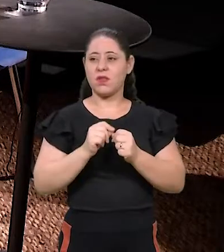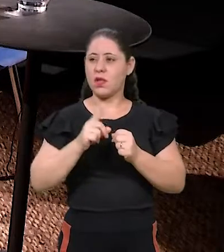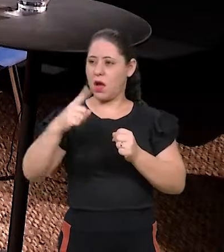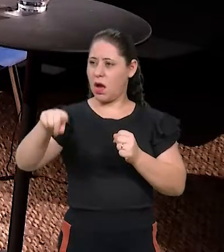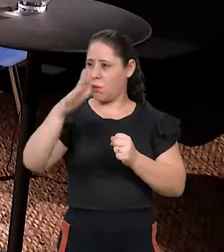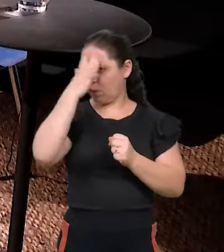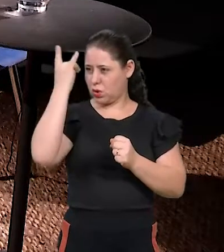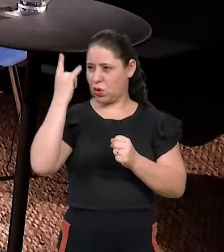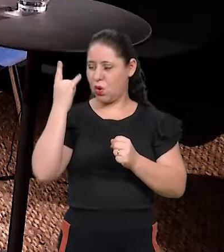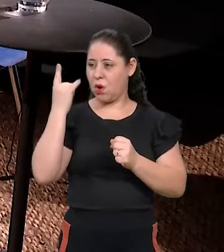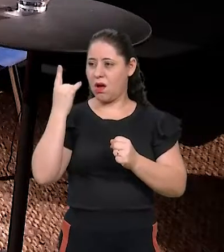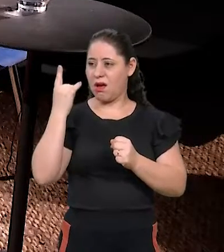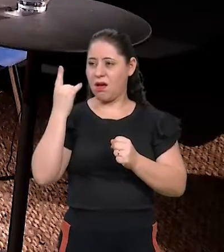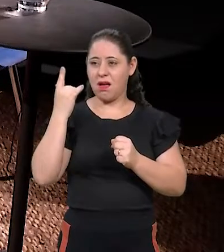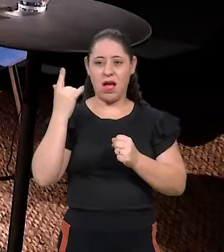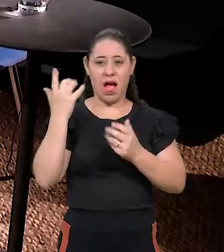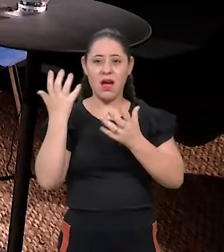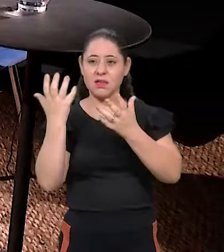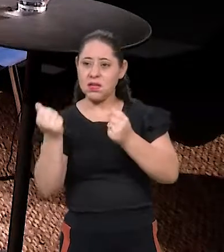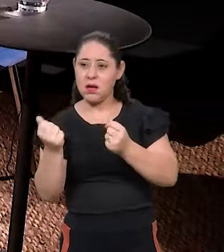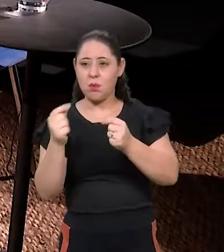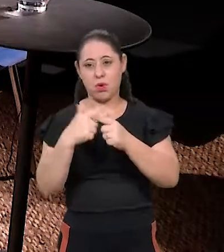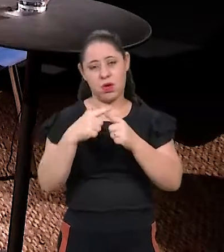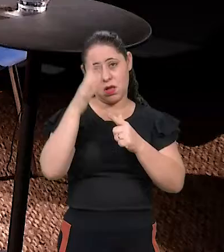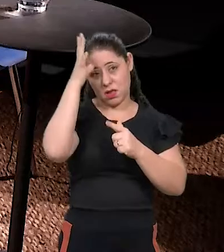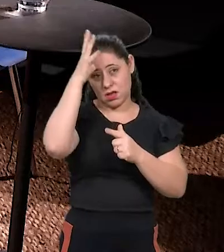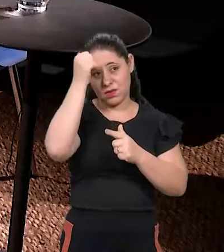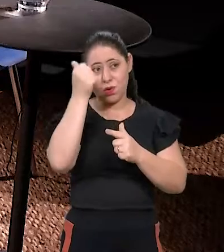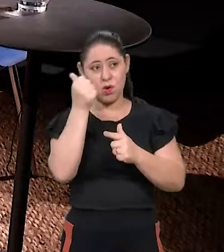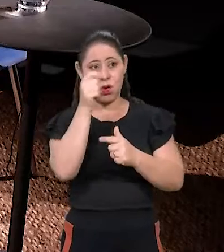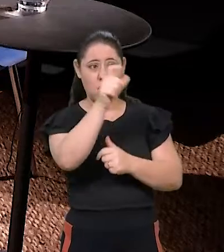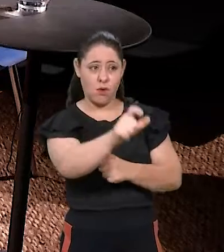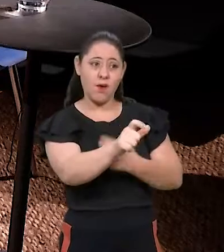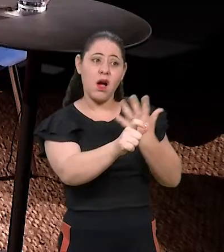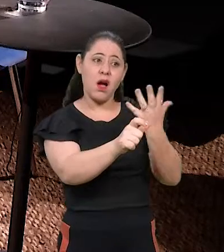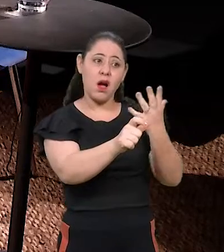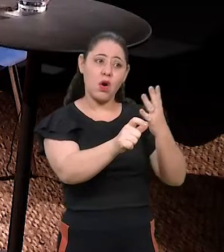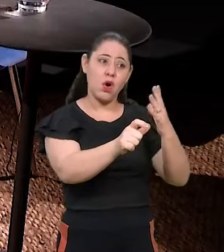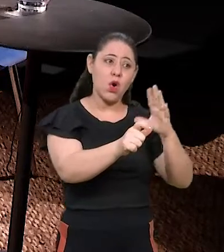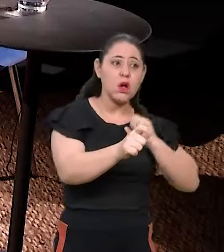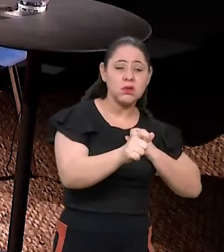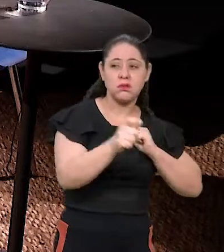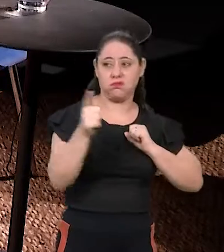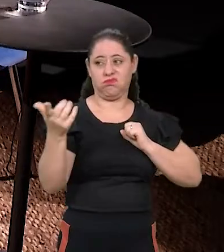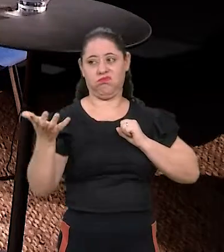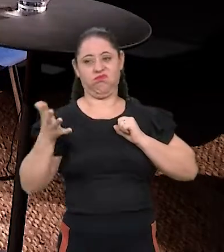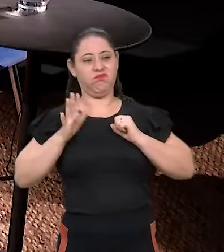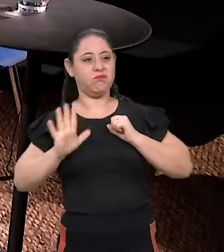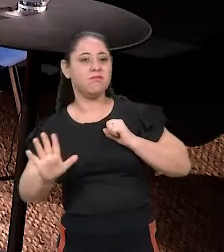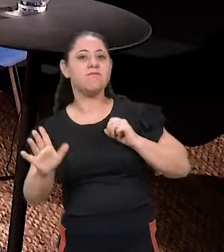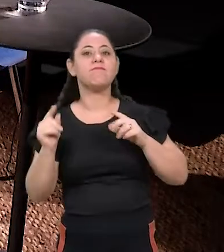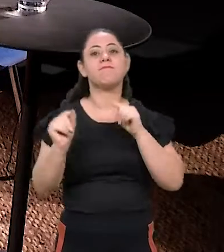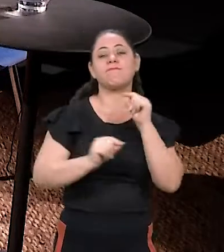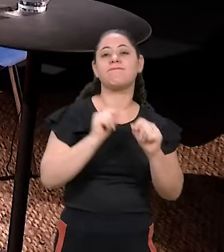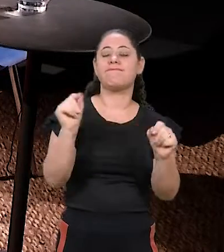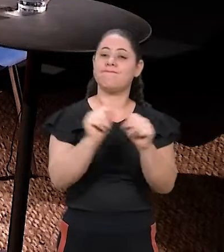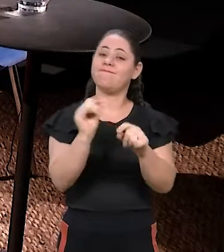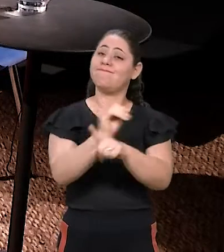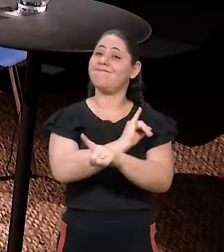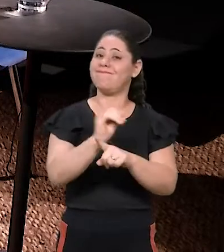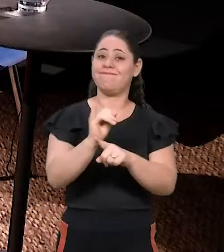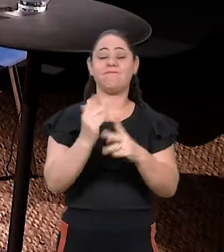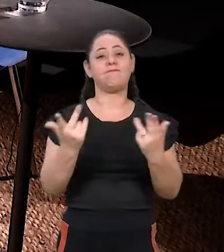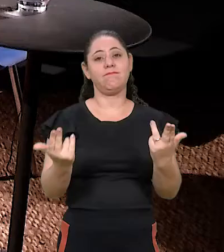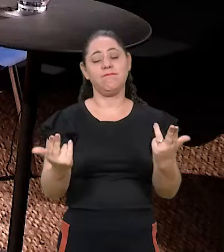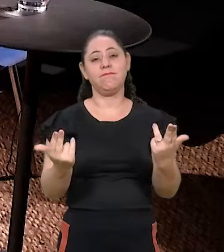agradar ou desagradar pessoas, né, porque você vai tomar decisões que um pensa de um jeito, outro pensa de outro, e você tem que fazer aquelas ações